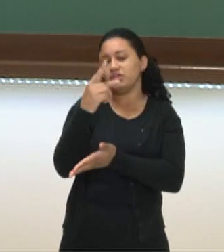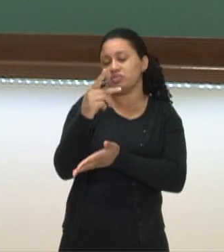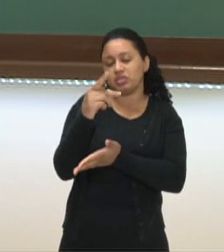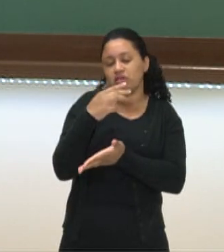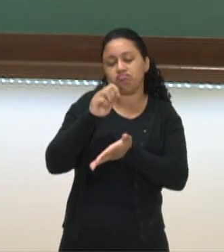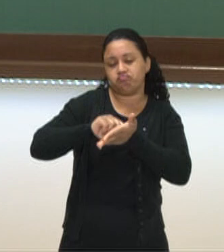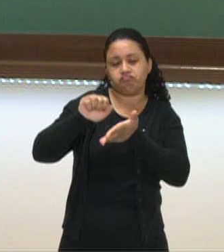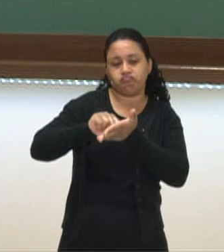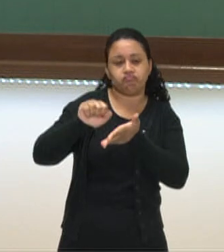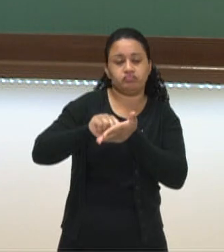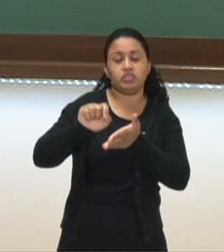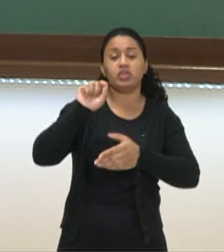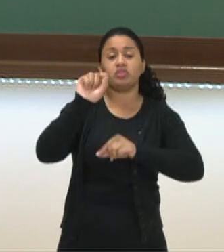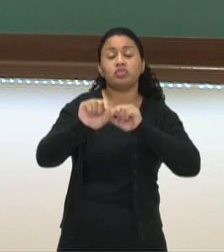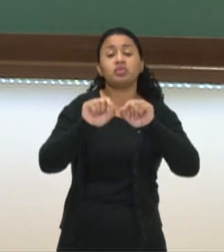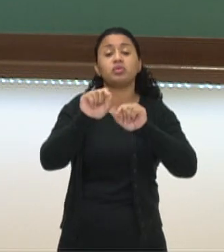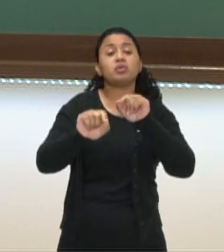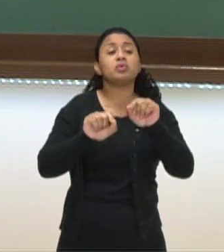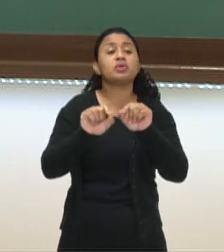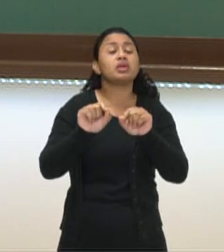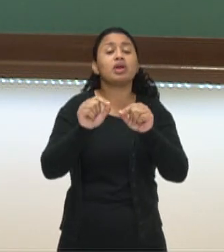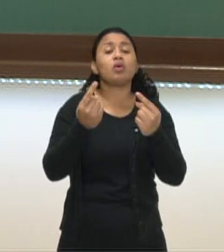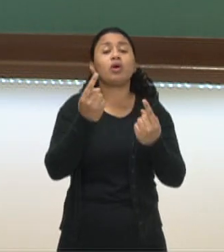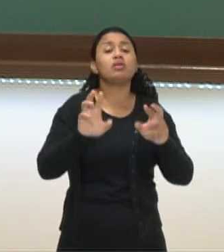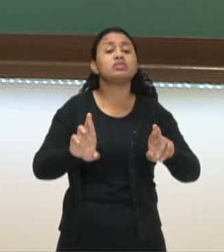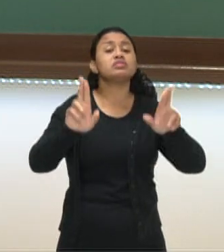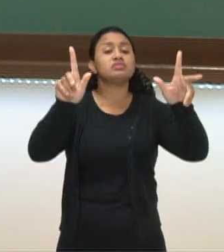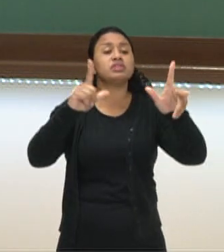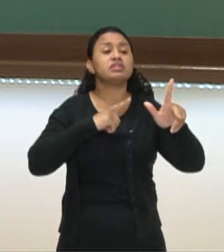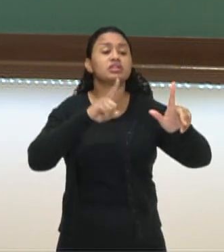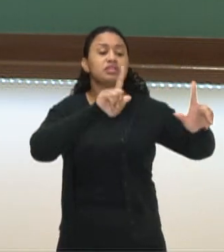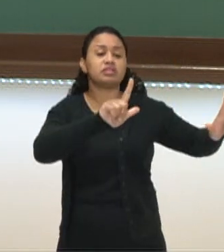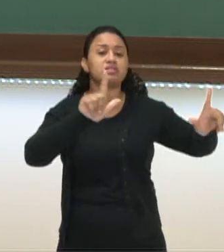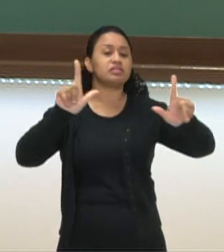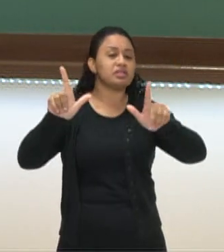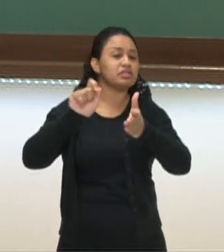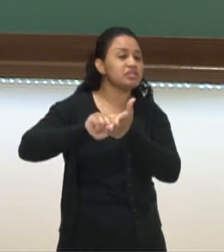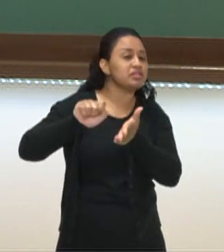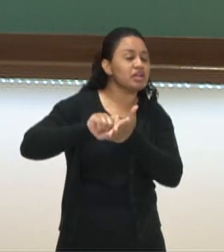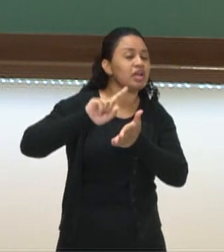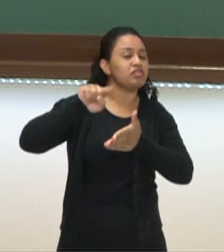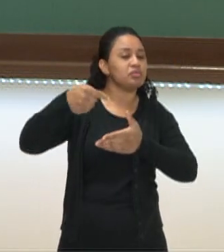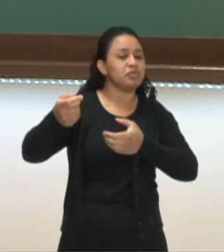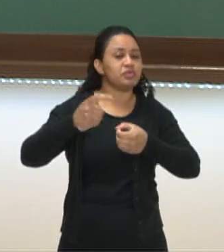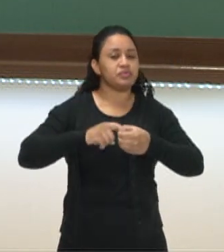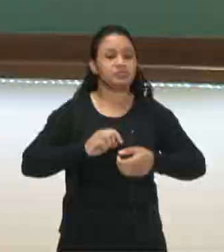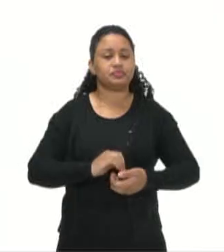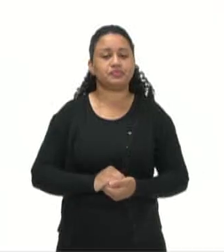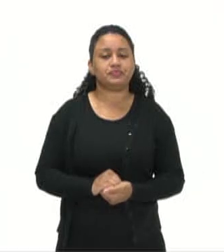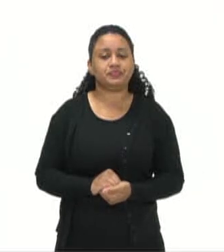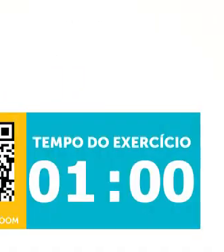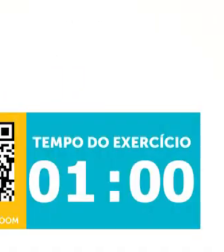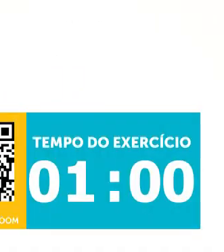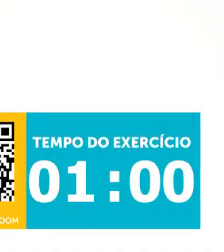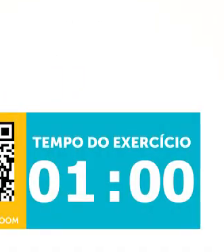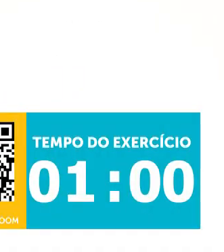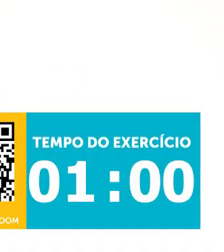muita coisa bonita, mas só com as suas palavras, qual a diferença principal que você vê nessas duas obras. Escreve lá e eu fico aguardando. Até!